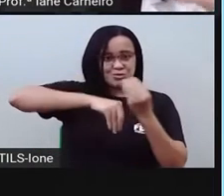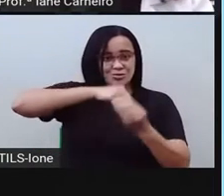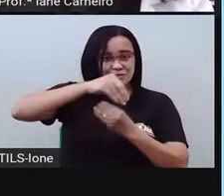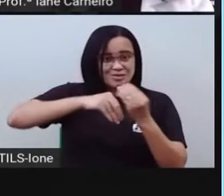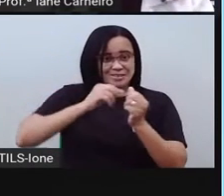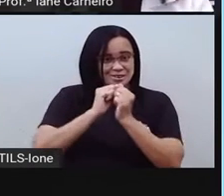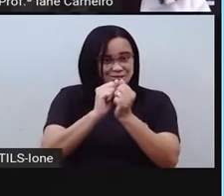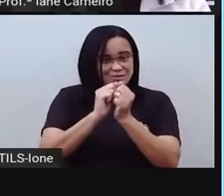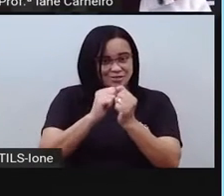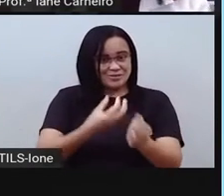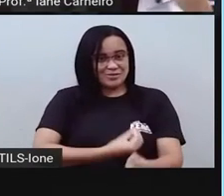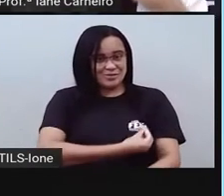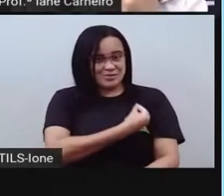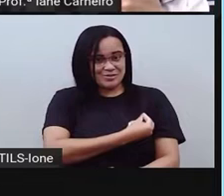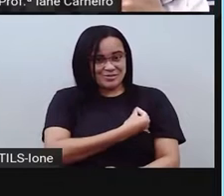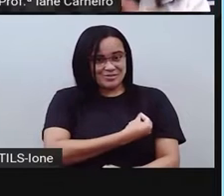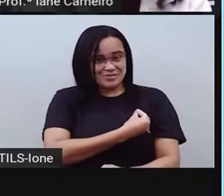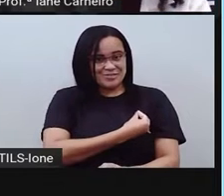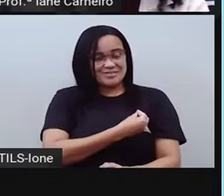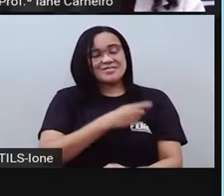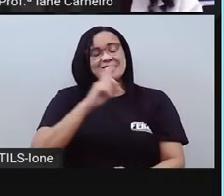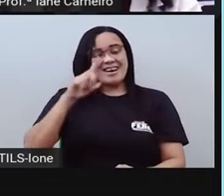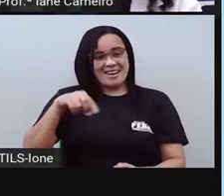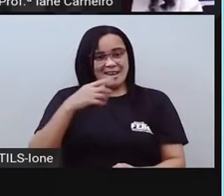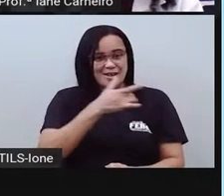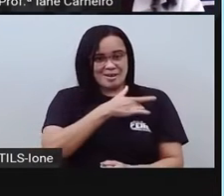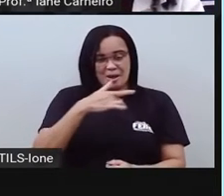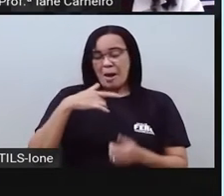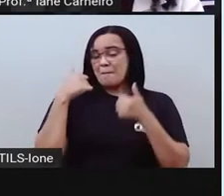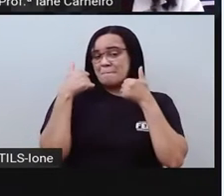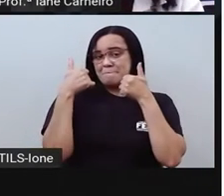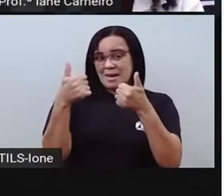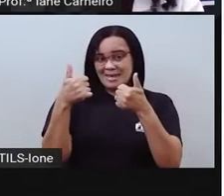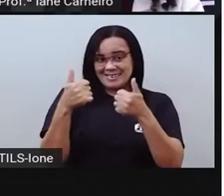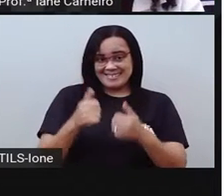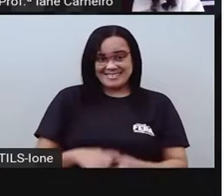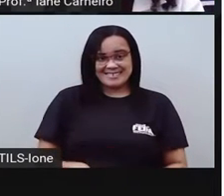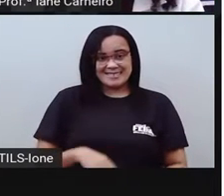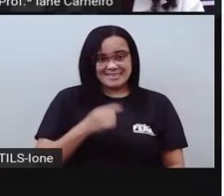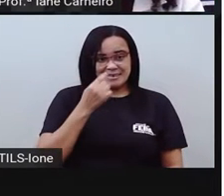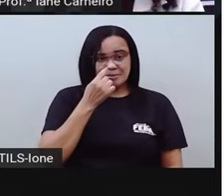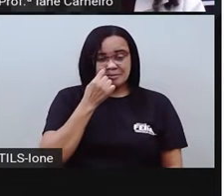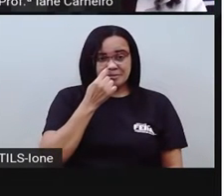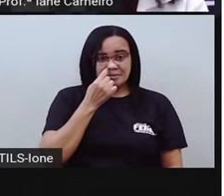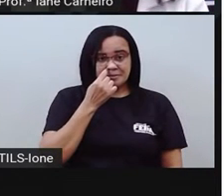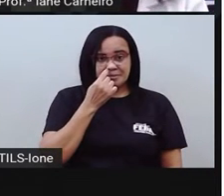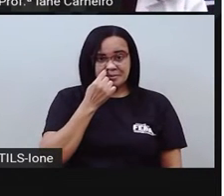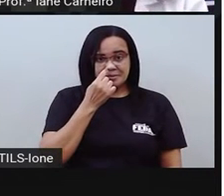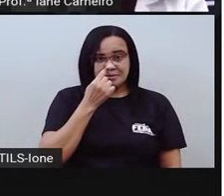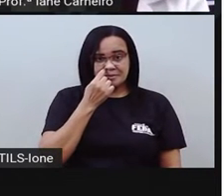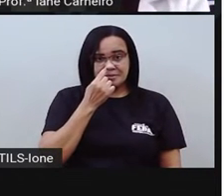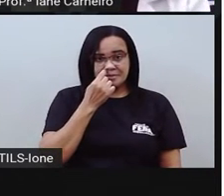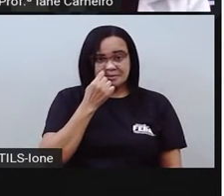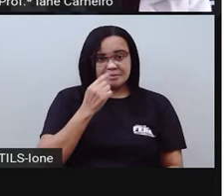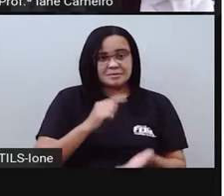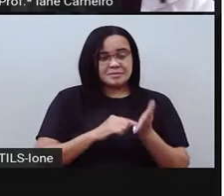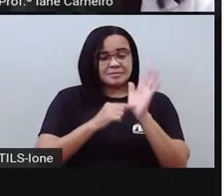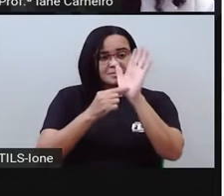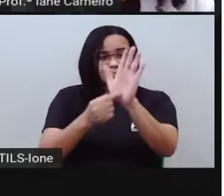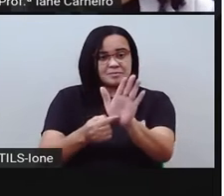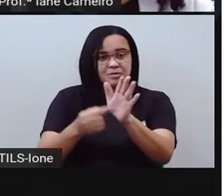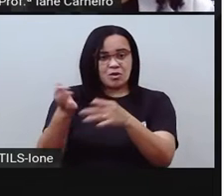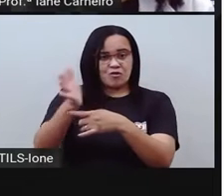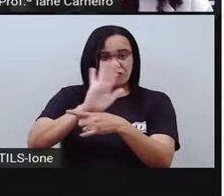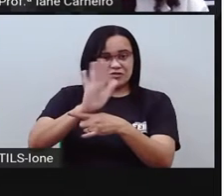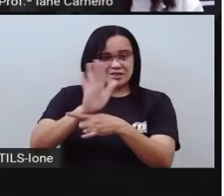convivência saudável, beleza? Então, a Pro trouxe aqui um vídeo